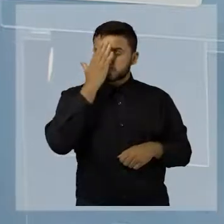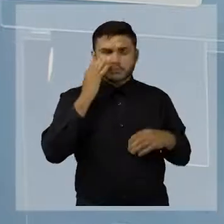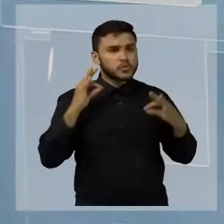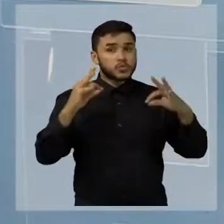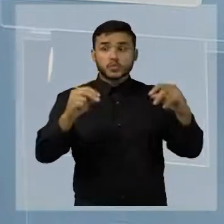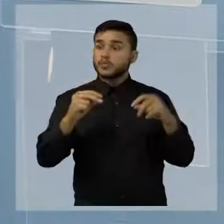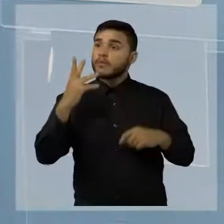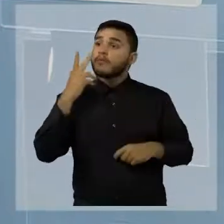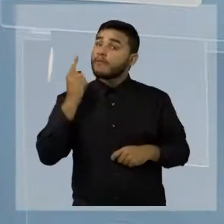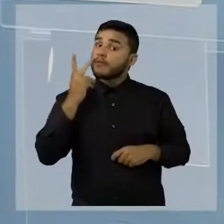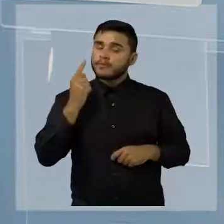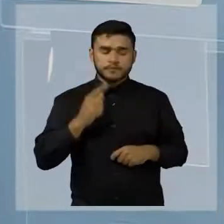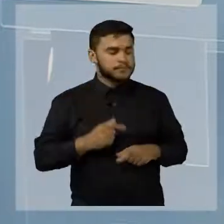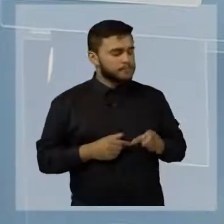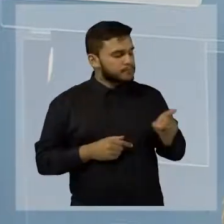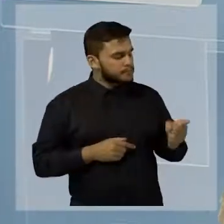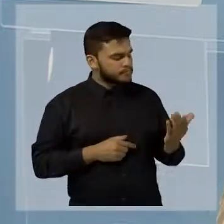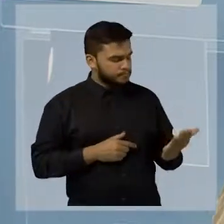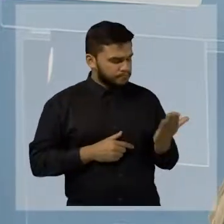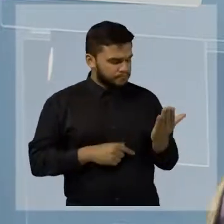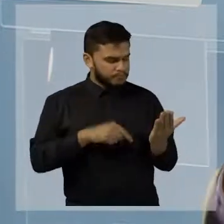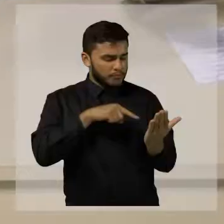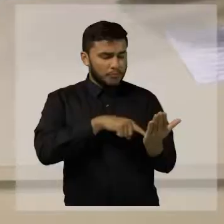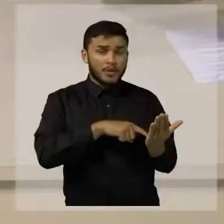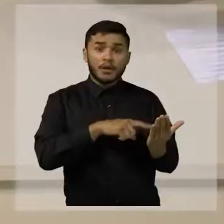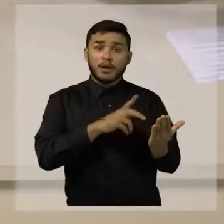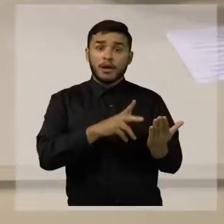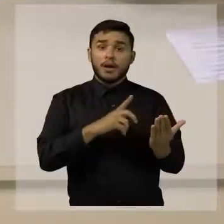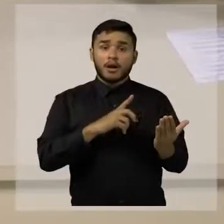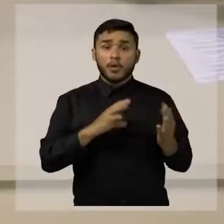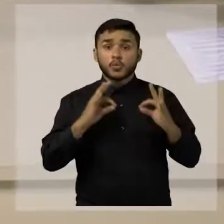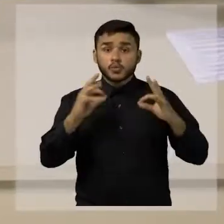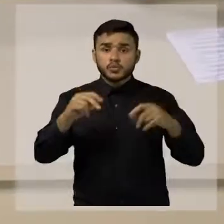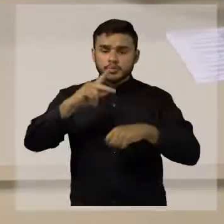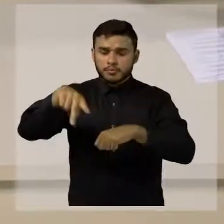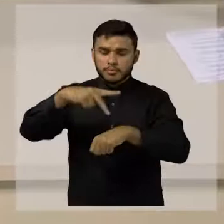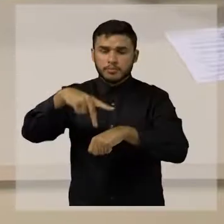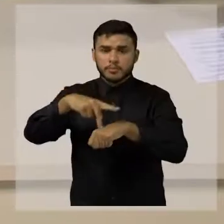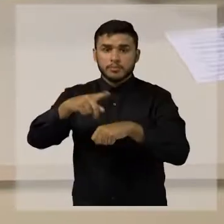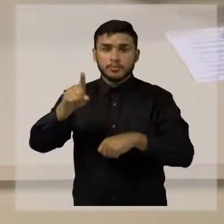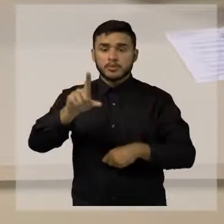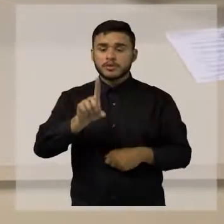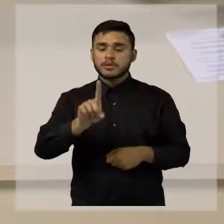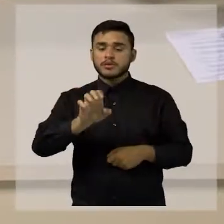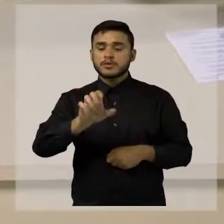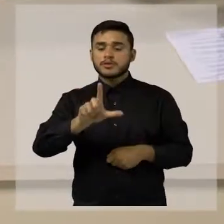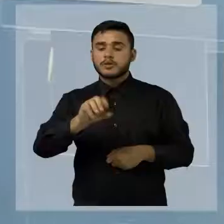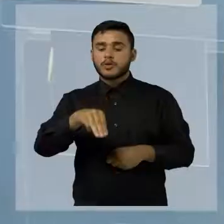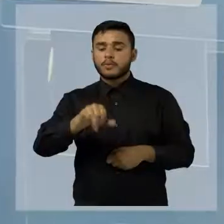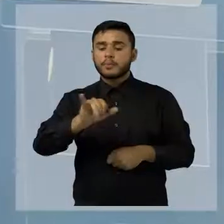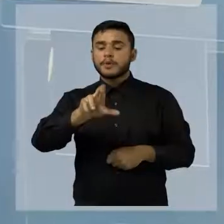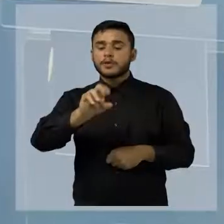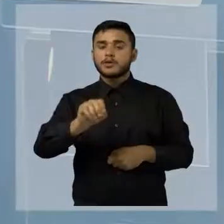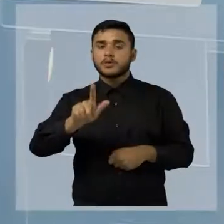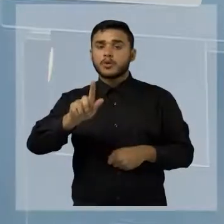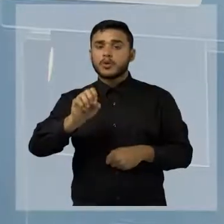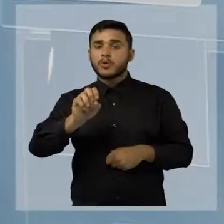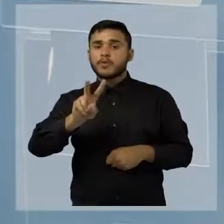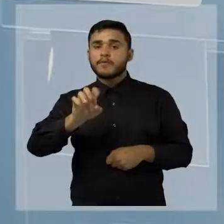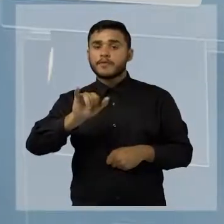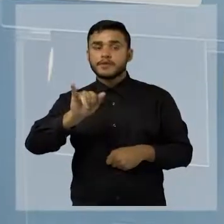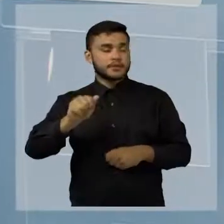e que destaca, por exemplo, a entrega da requalificação da Praça Delmiro Gouveia, logo aqui, isso está aqui ao lado do Padre